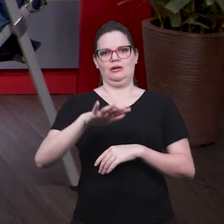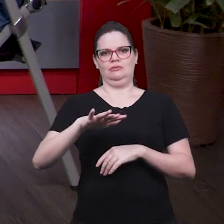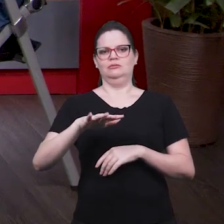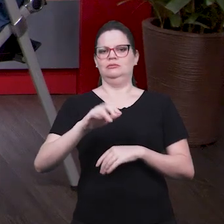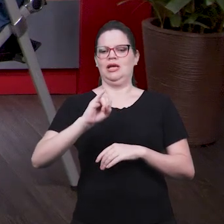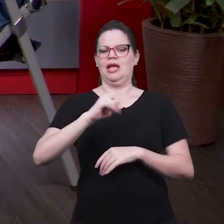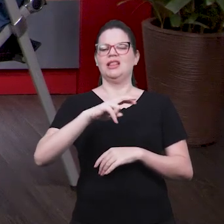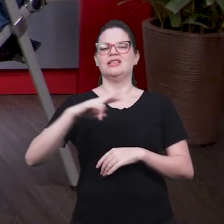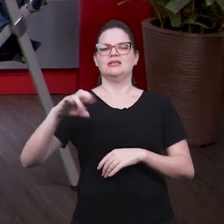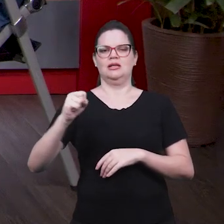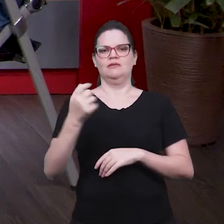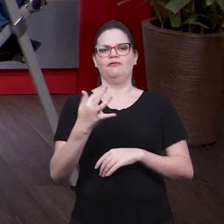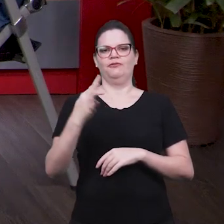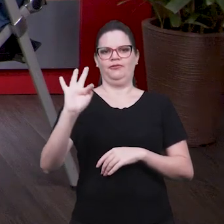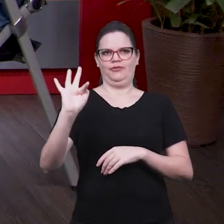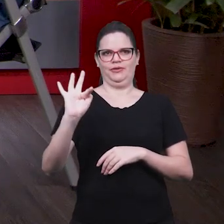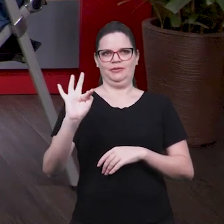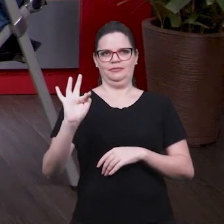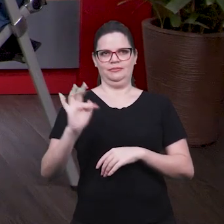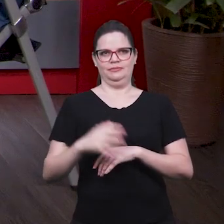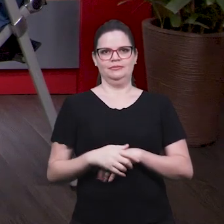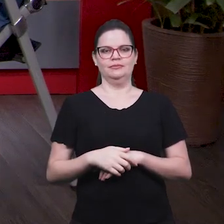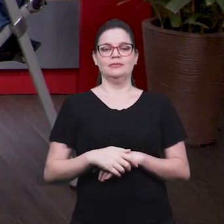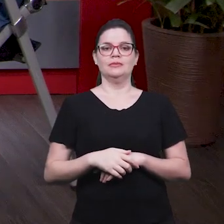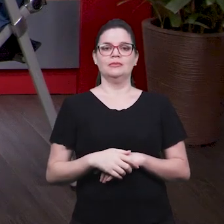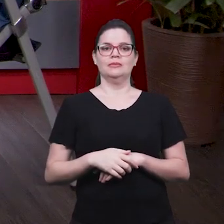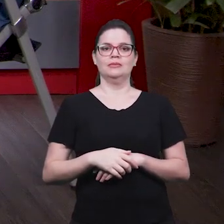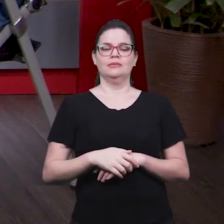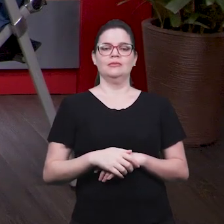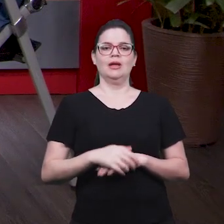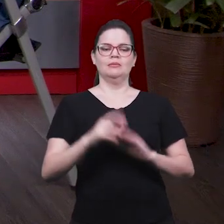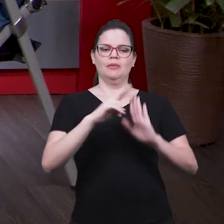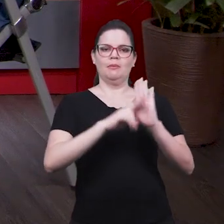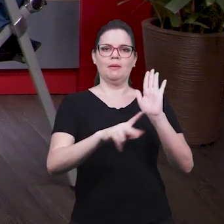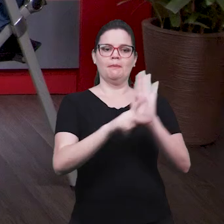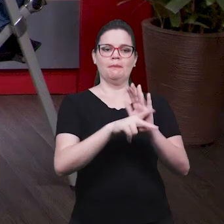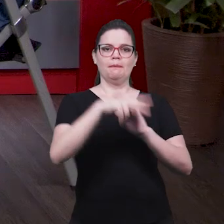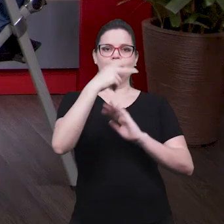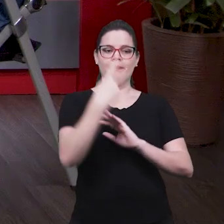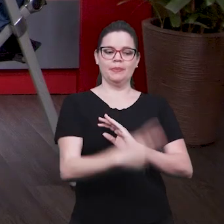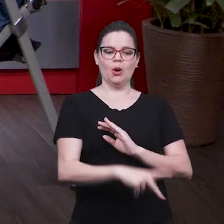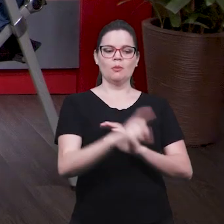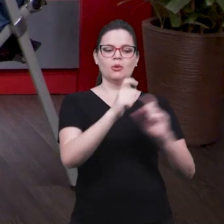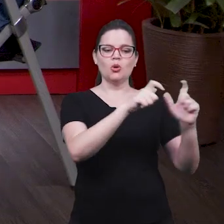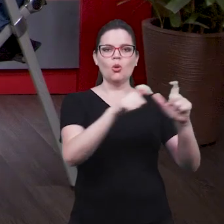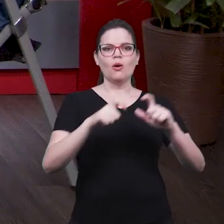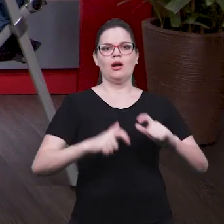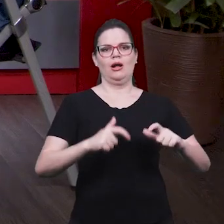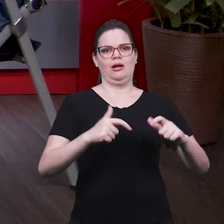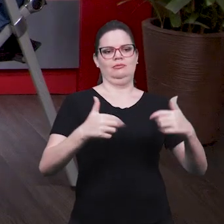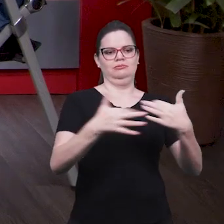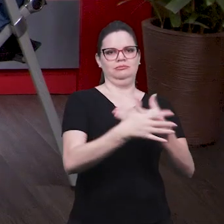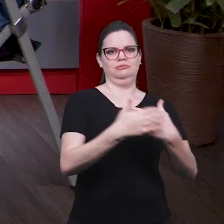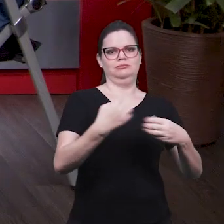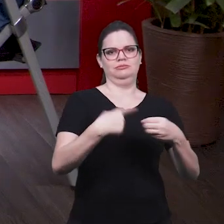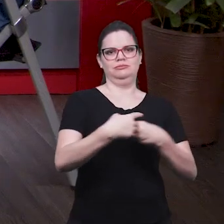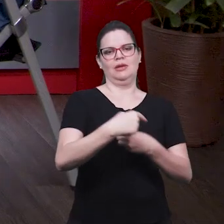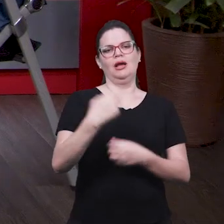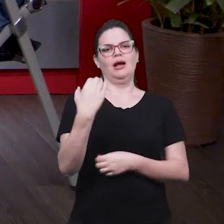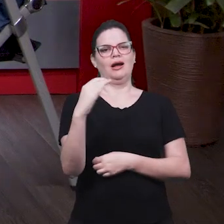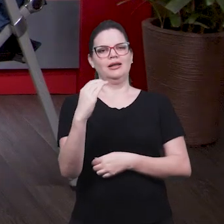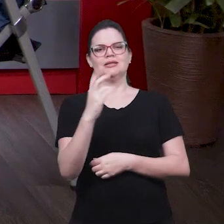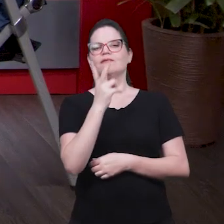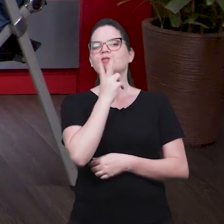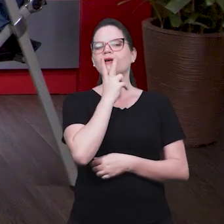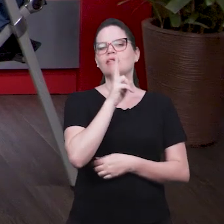nosso INSS. E regime próprio são os regimes que tem nos municípios. Cariacica, Vitória, Vila